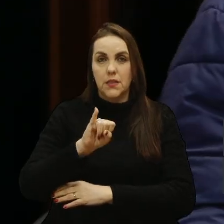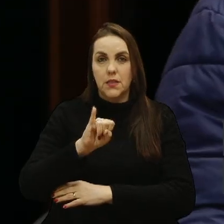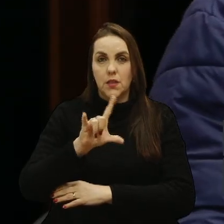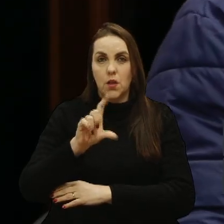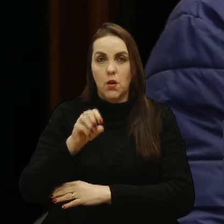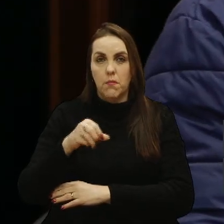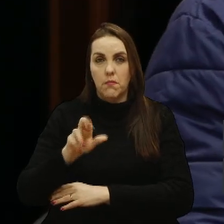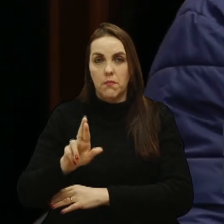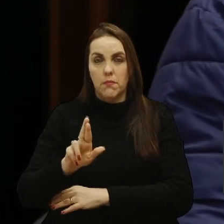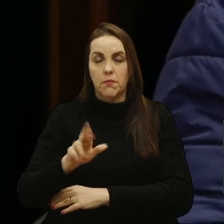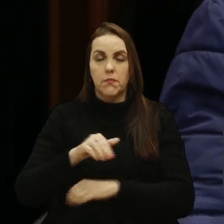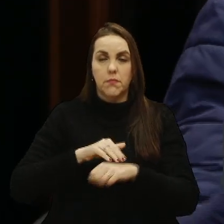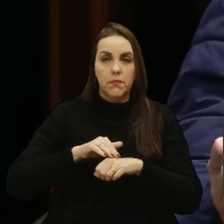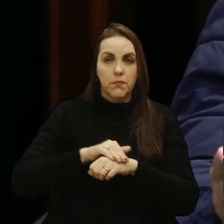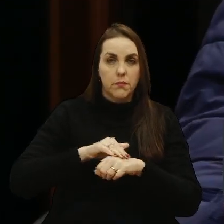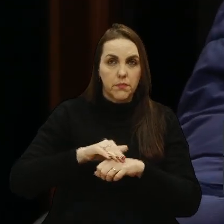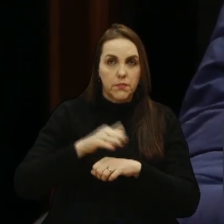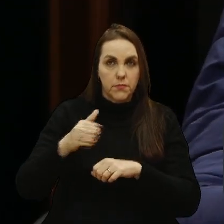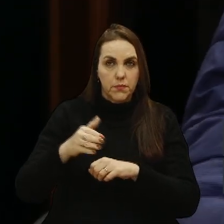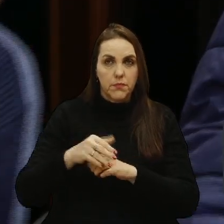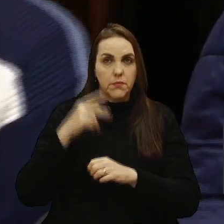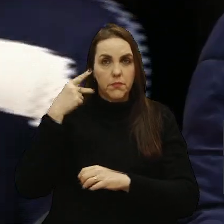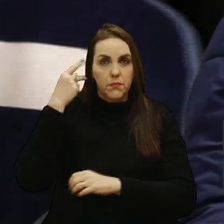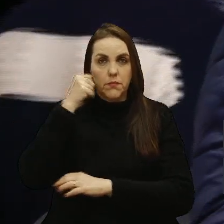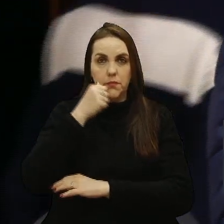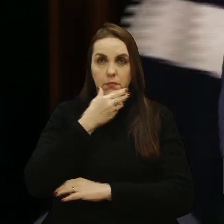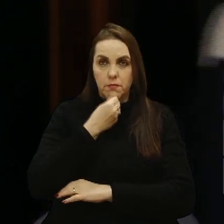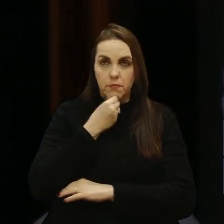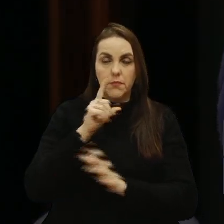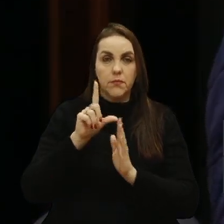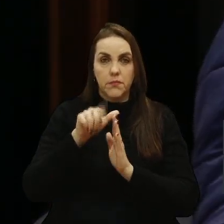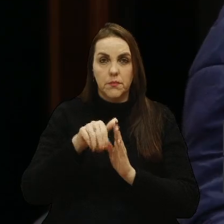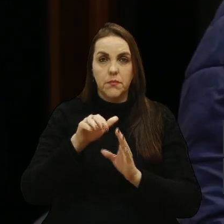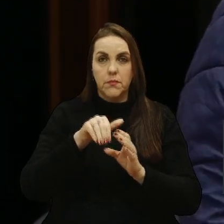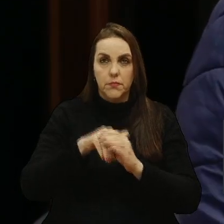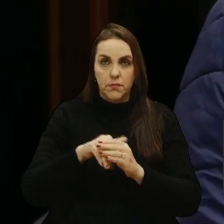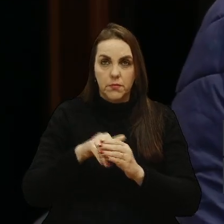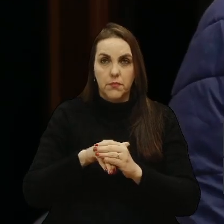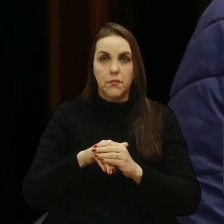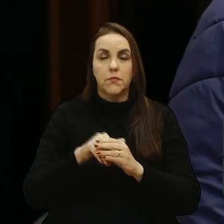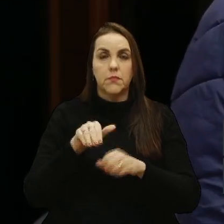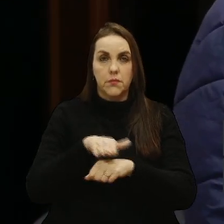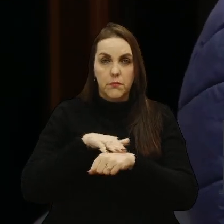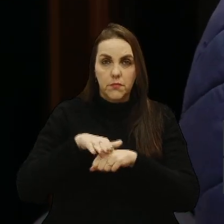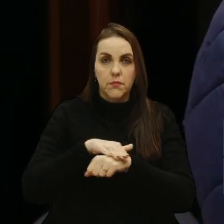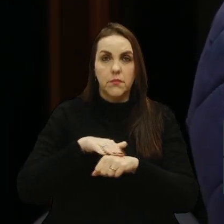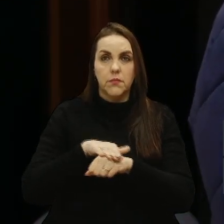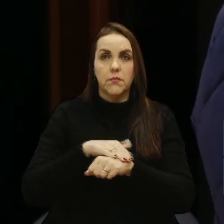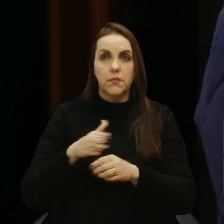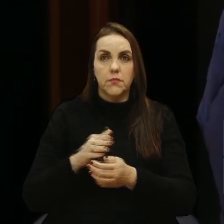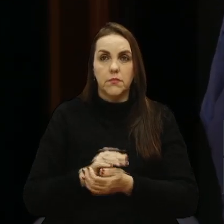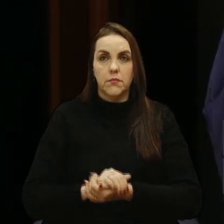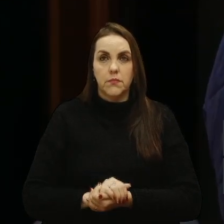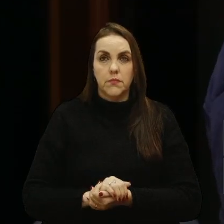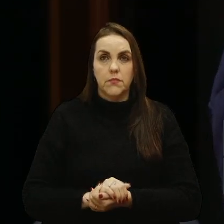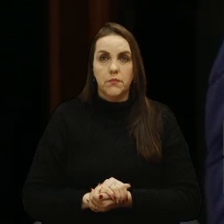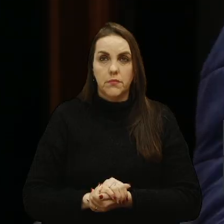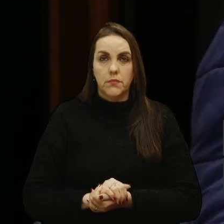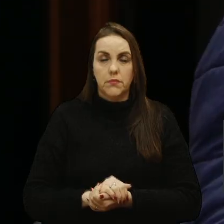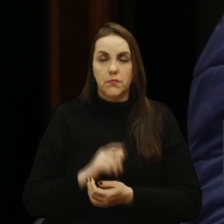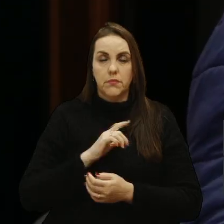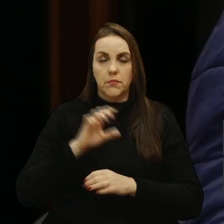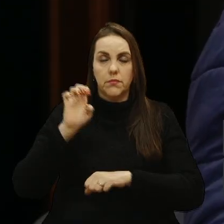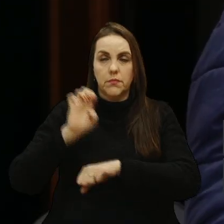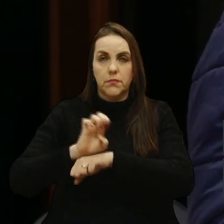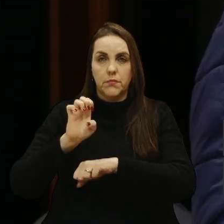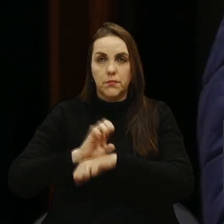conversar com os vereadores e vereadoras, se o presidente permitir, depois dessa votação, nós vamos ter uma conversa. E acho que é a nível estadual e